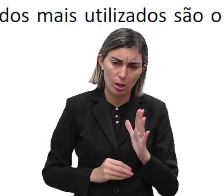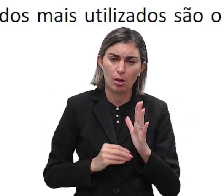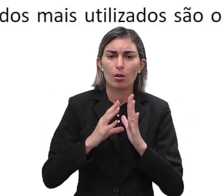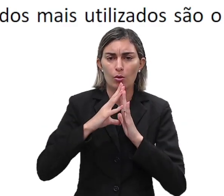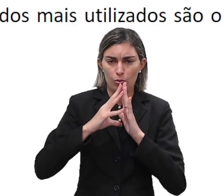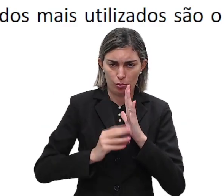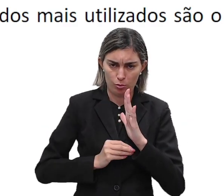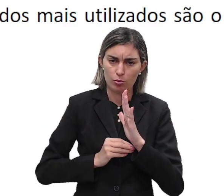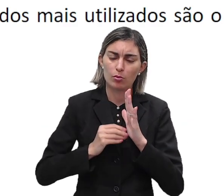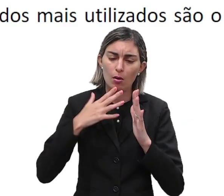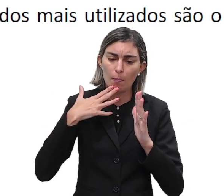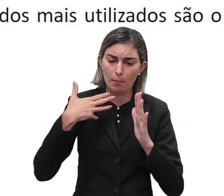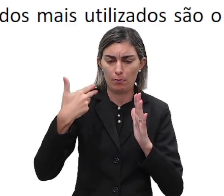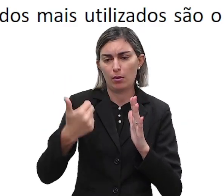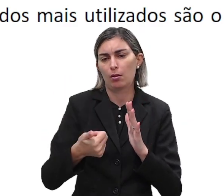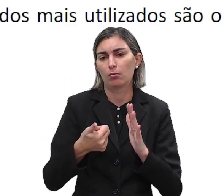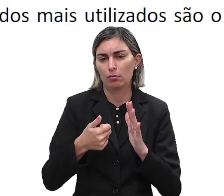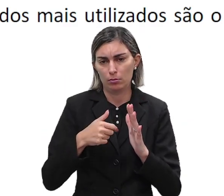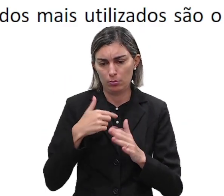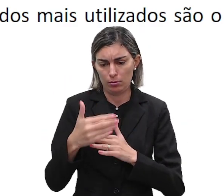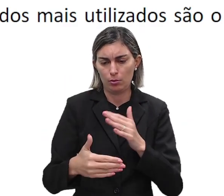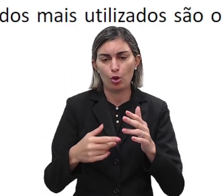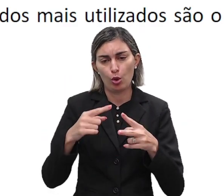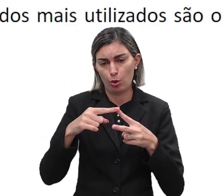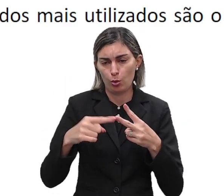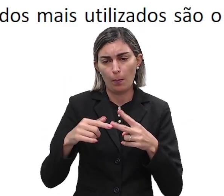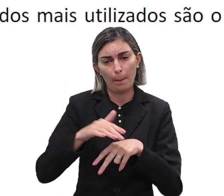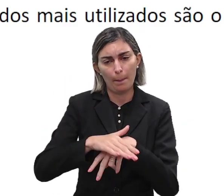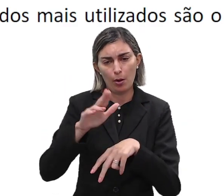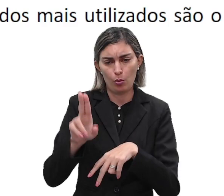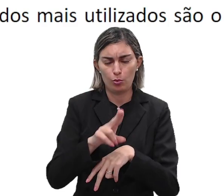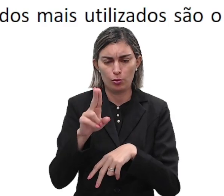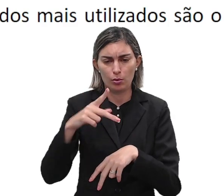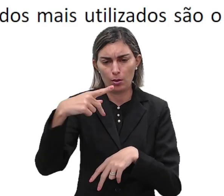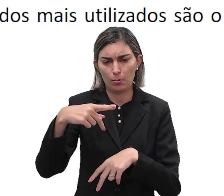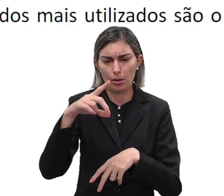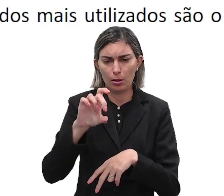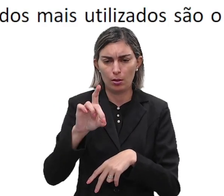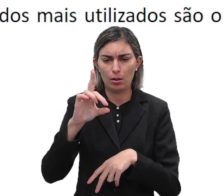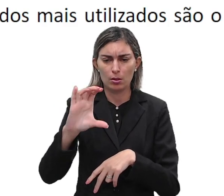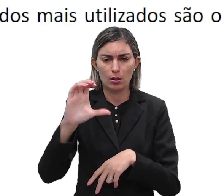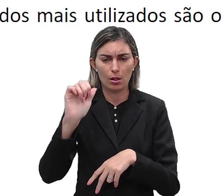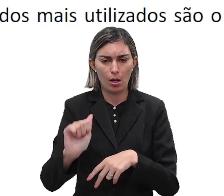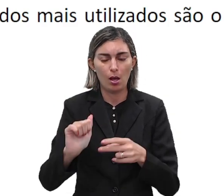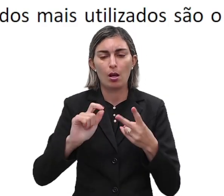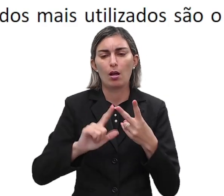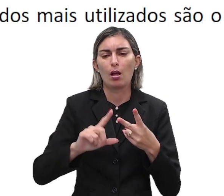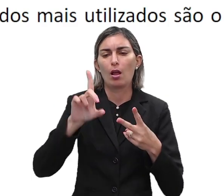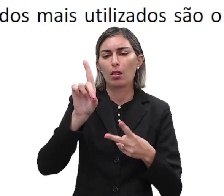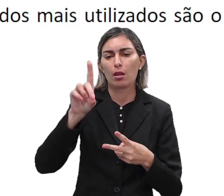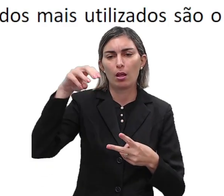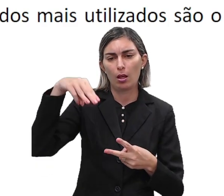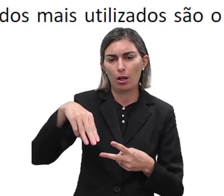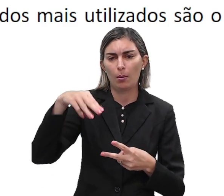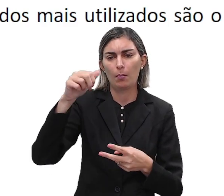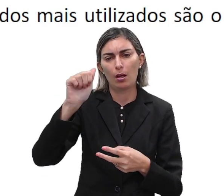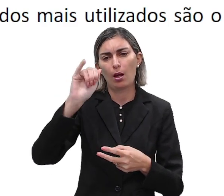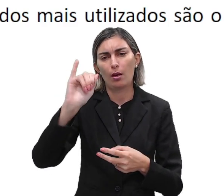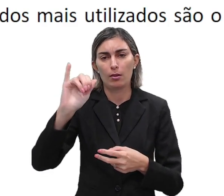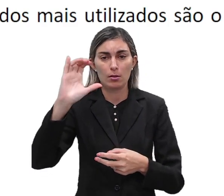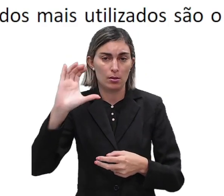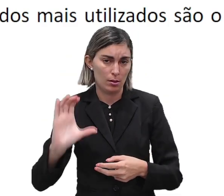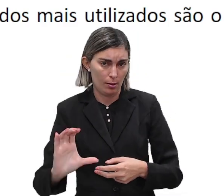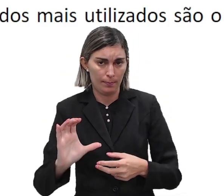modelos de ciclo de melhoria, mas dois dos mais utilizados são o ciclo PDCA e o ciclo